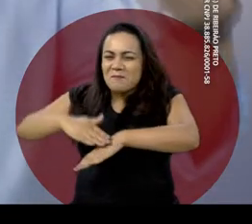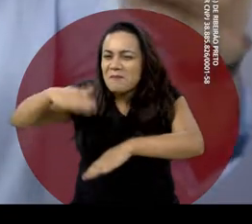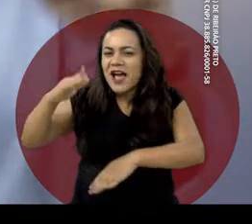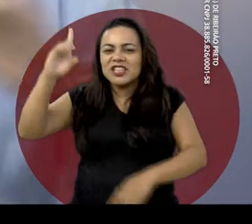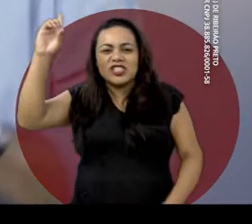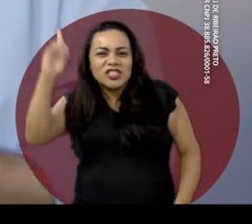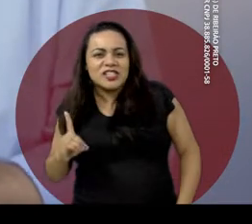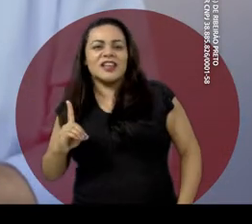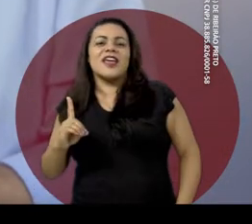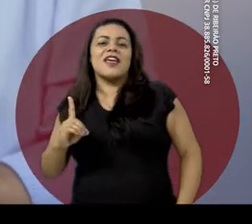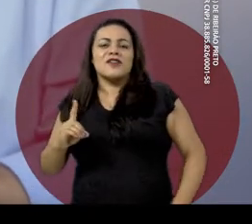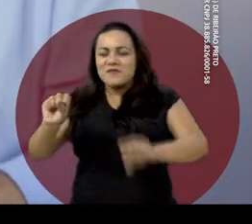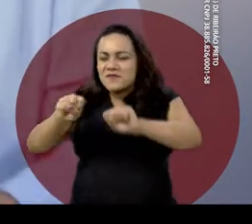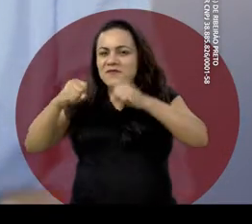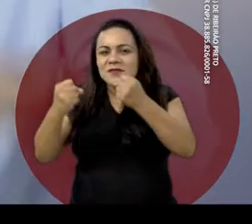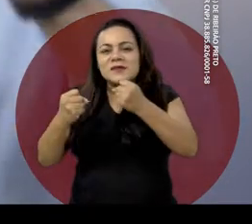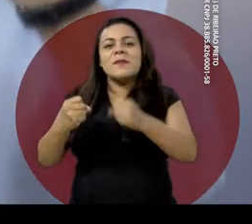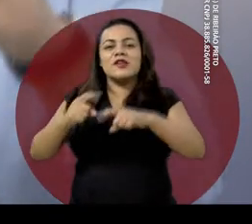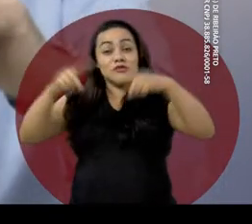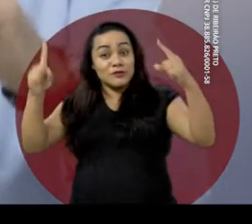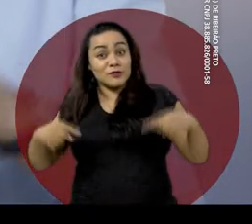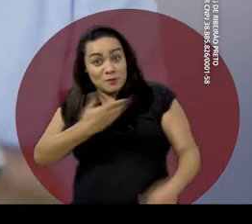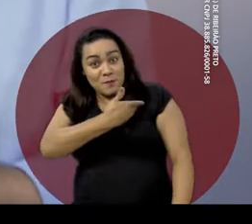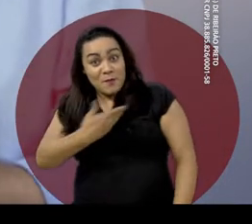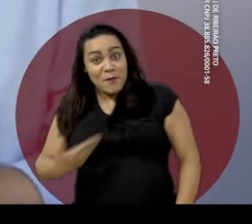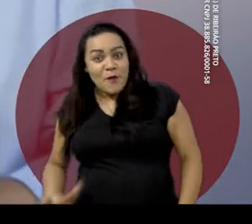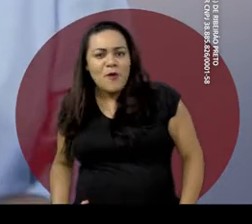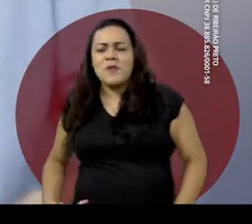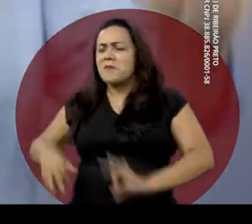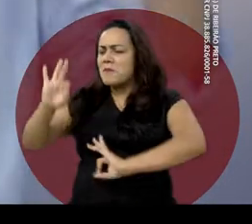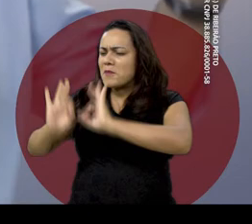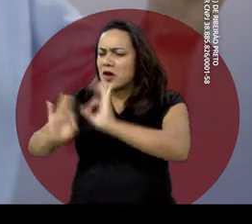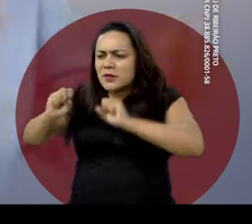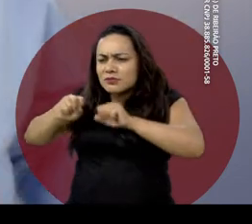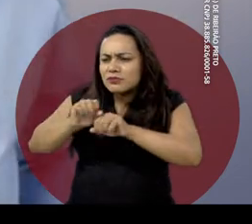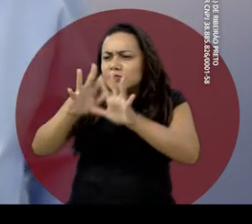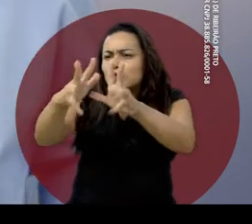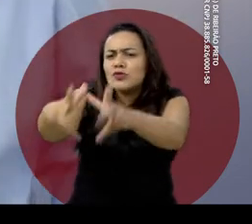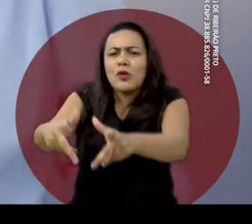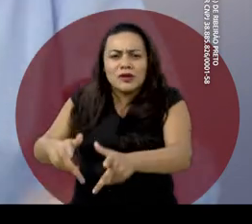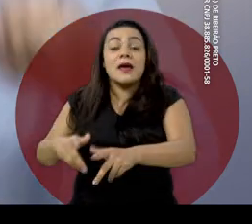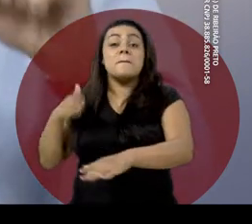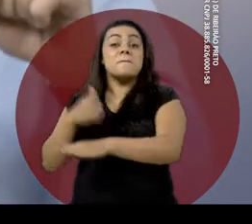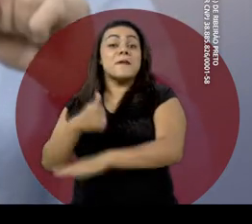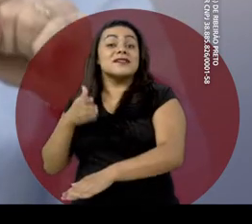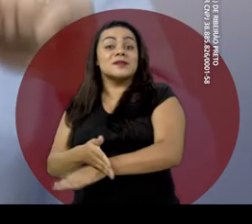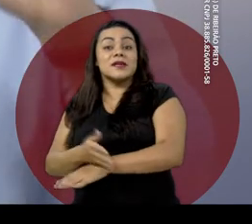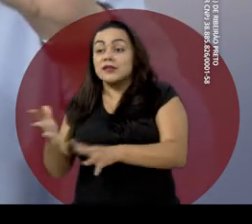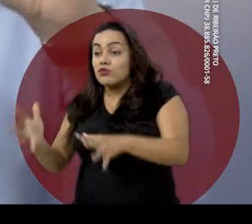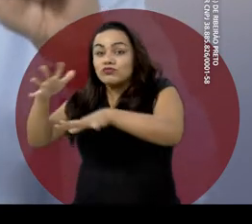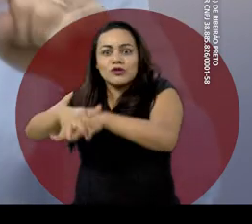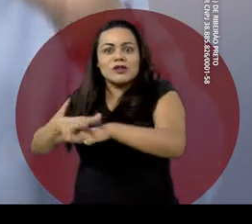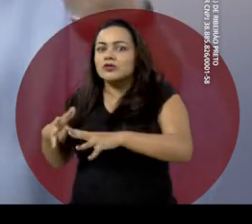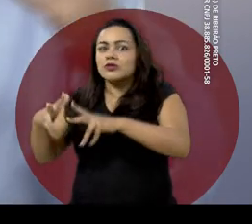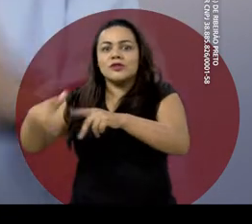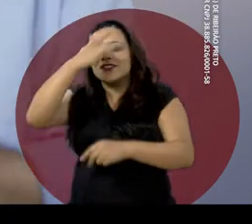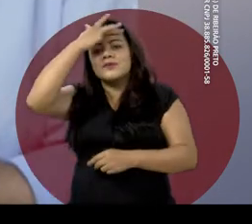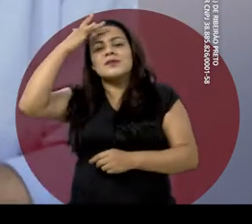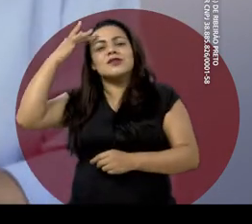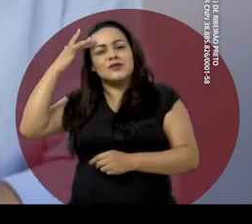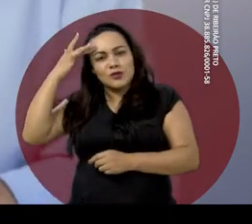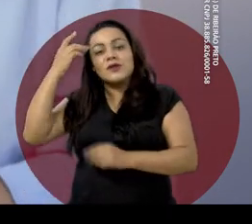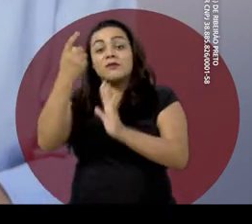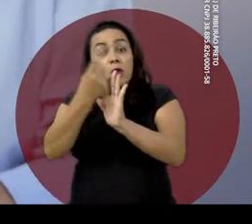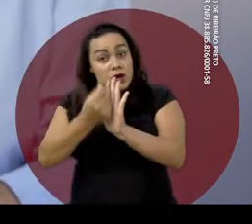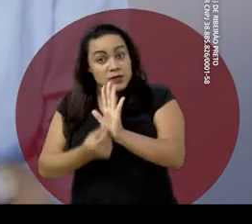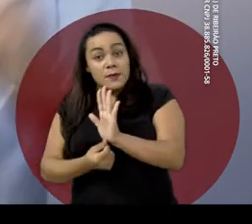direitos, com fortalecimento dos serviços públicos, programas sociais abrangentes, participação popular e a inclusão de todos,